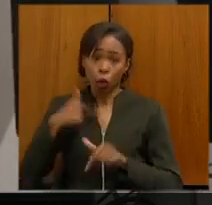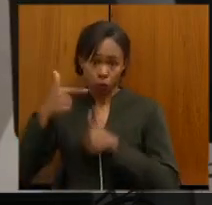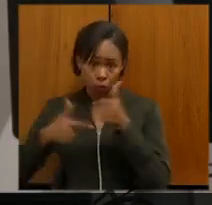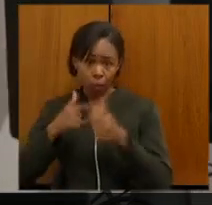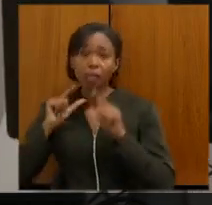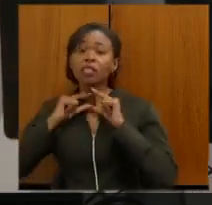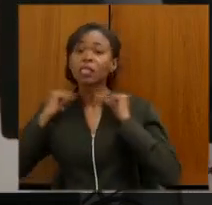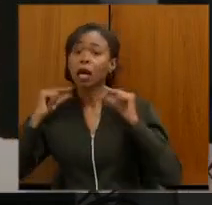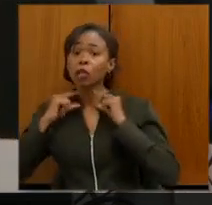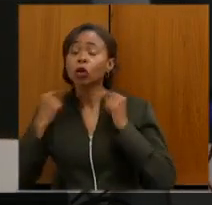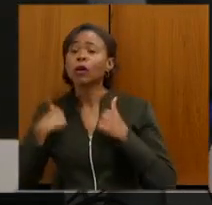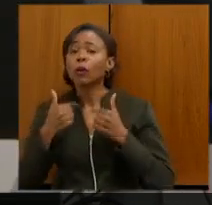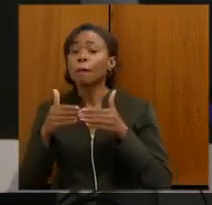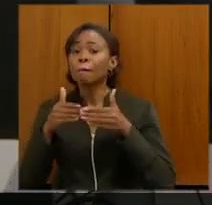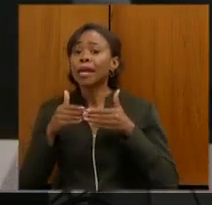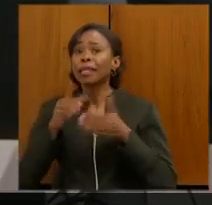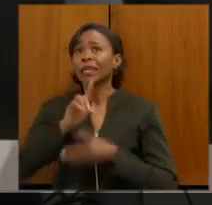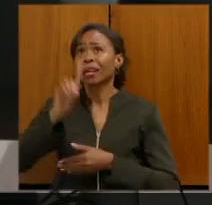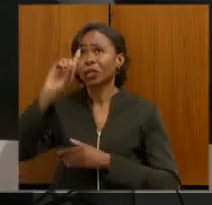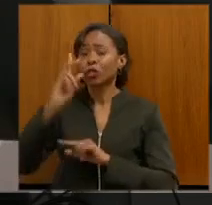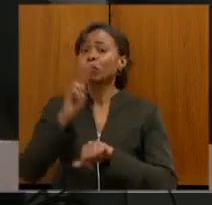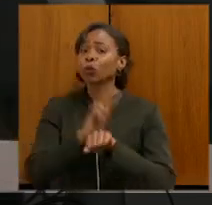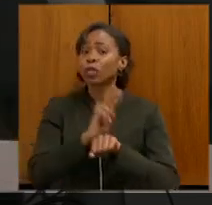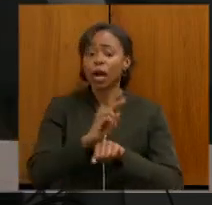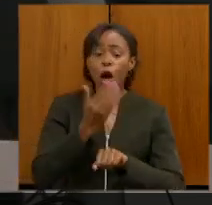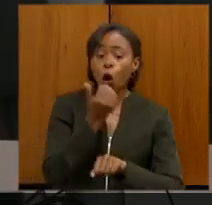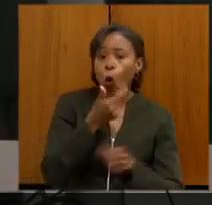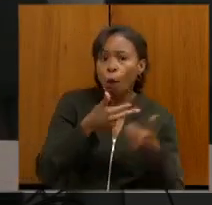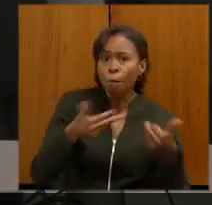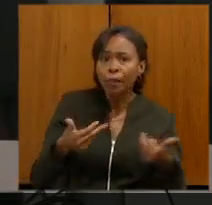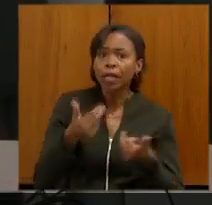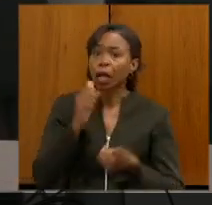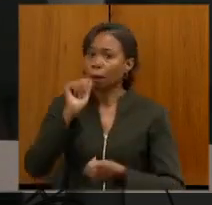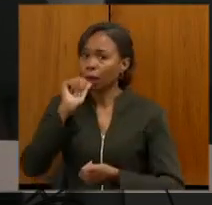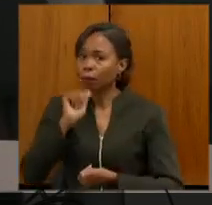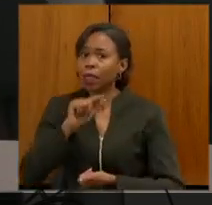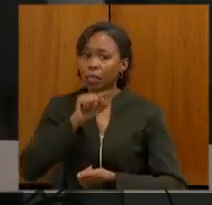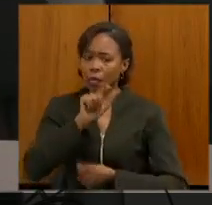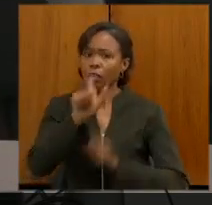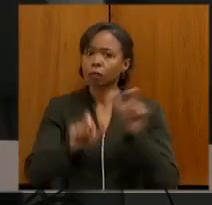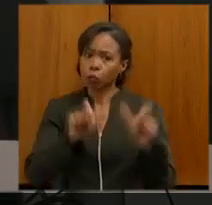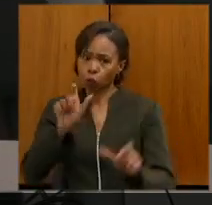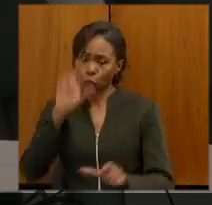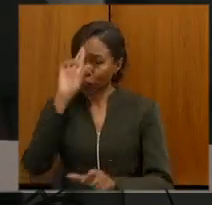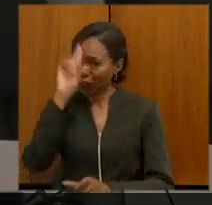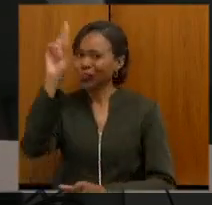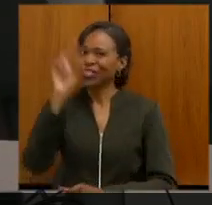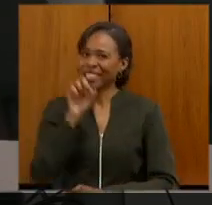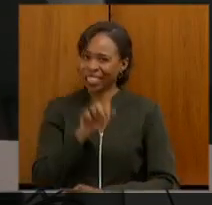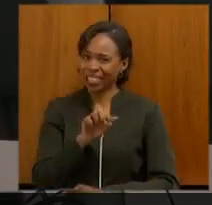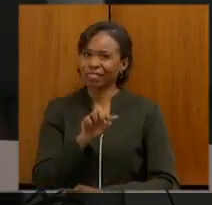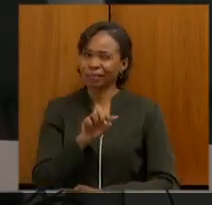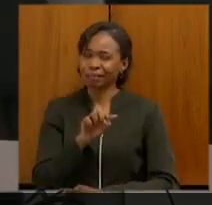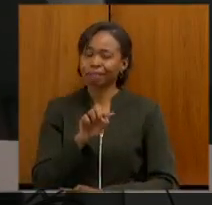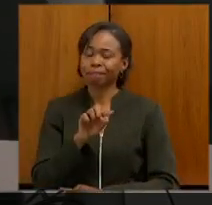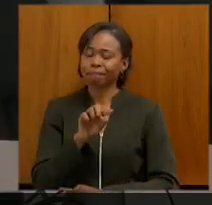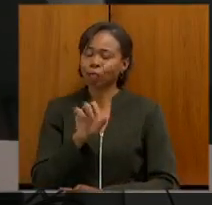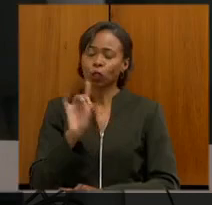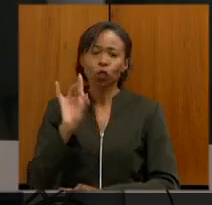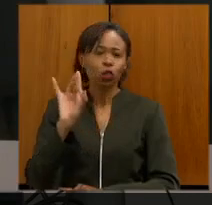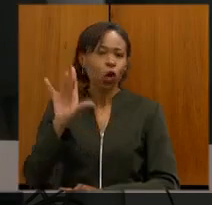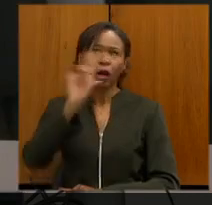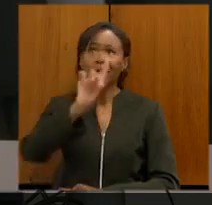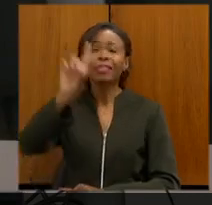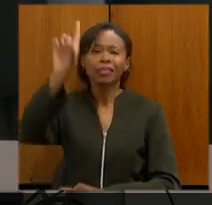de garçom que eu peço a Deus para cuidar da comida da bebida dos convidados e do dono da festa e somente